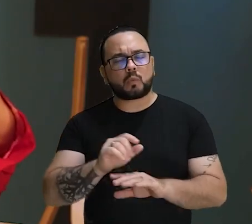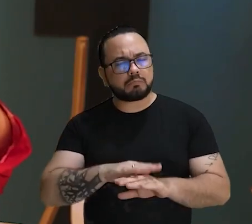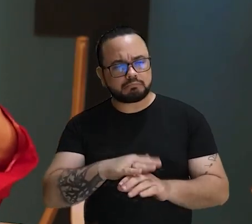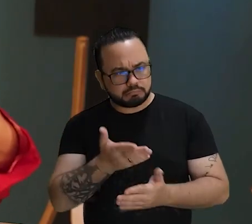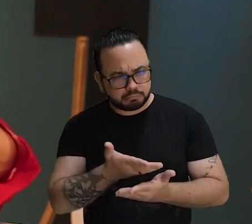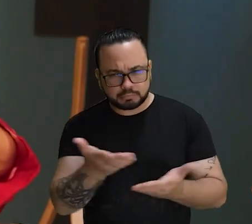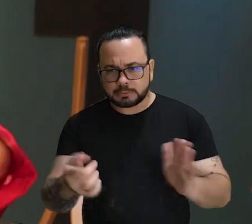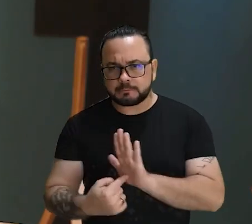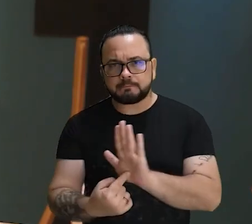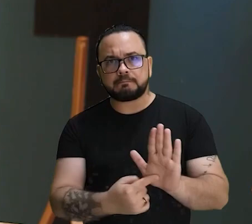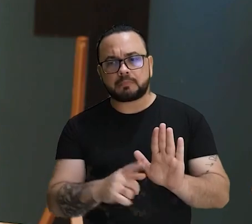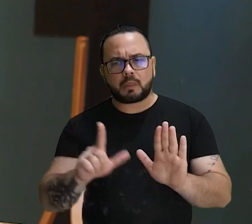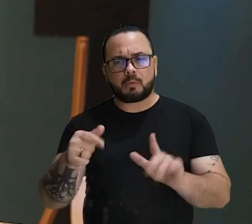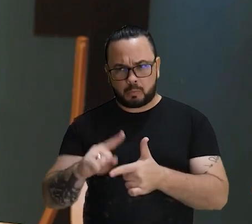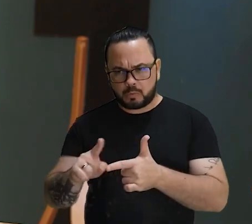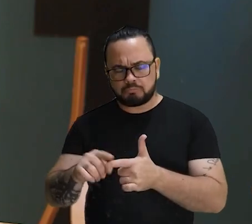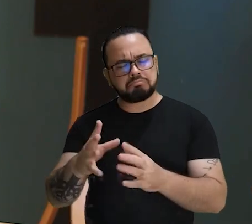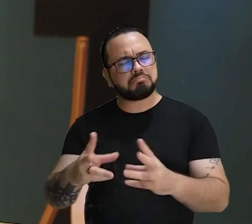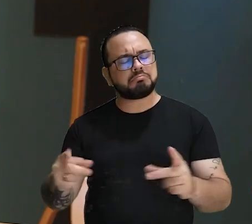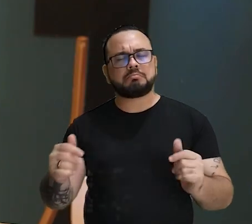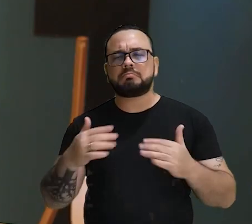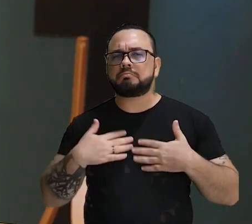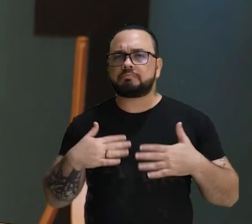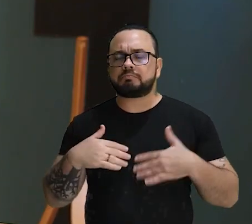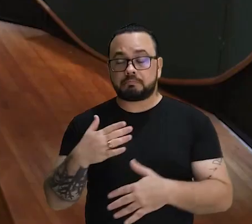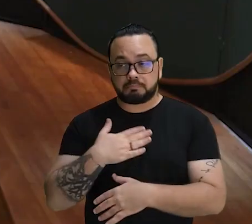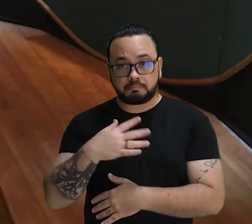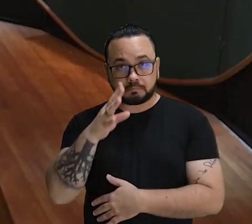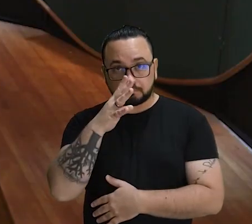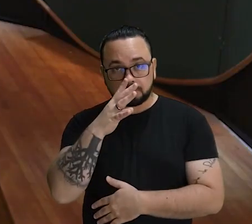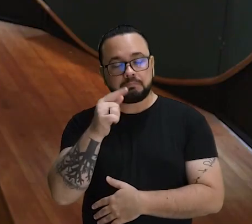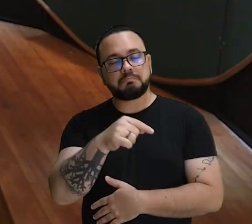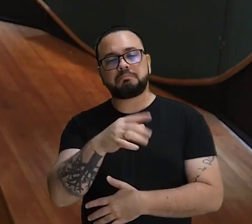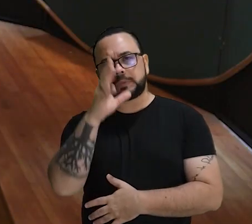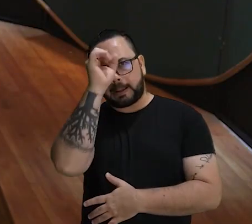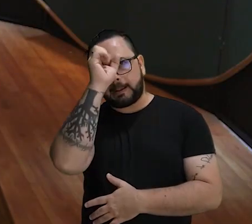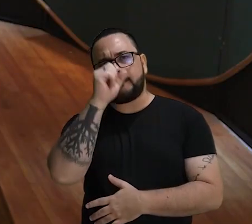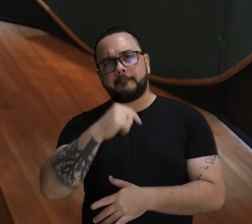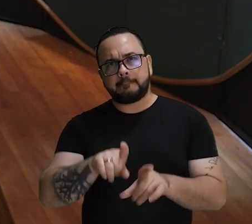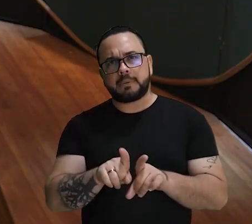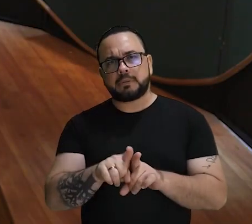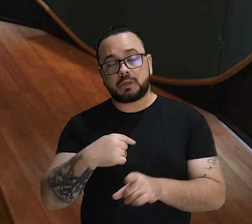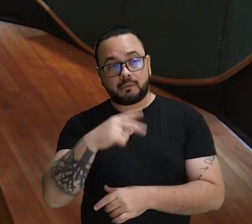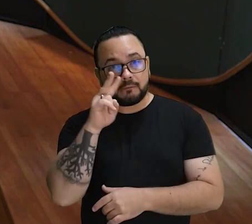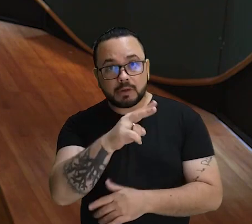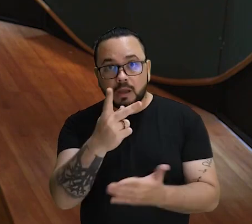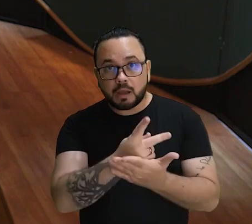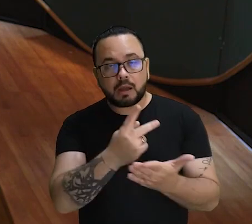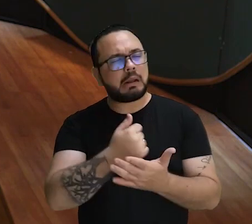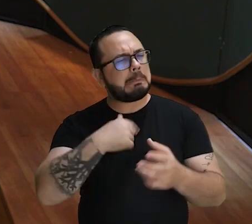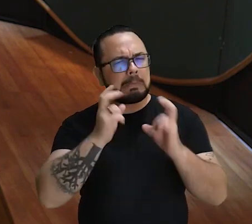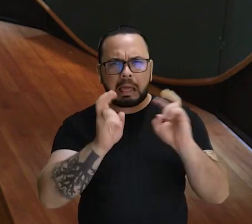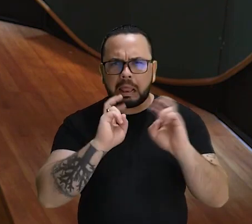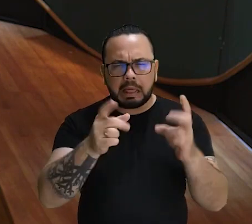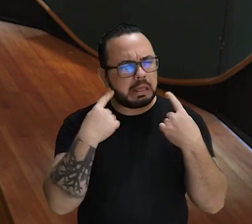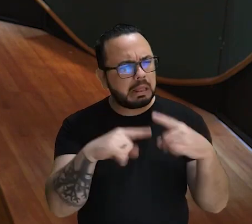ali naquele dia pro público. E depois ele resolve na delicadeza, assim. Então, isso pra mim foi uma escola. Que coisas que eu já vi acontecer que eu teria já, no